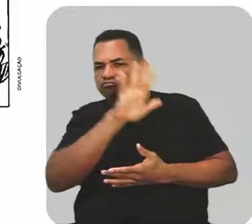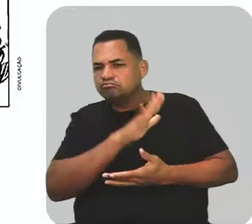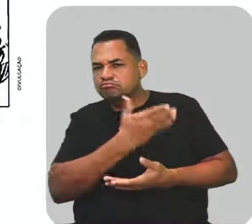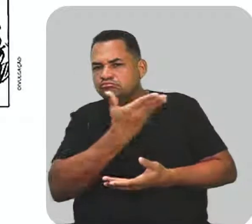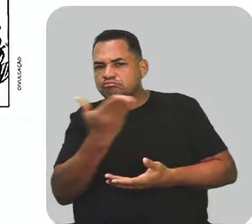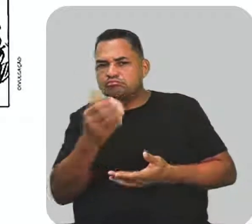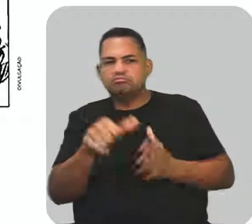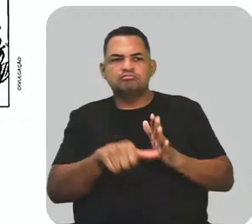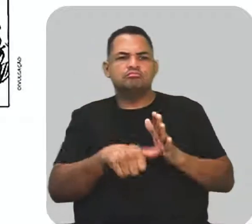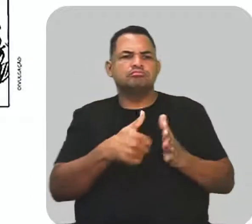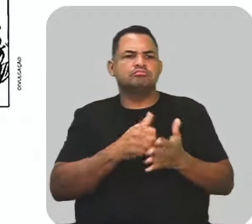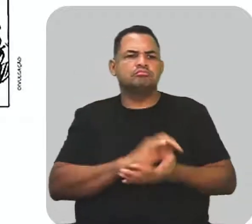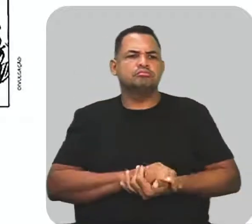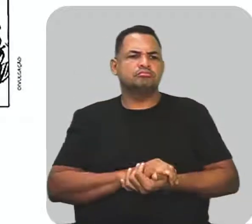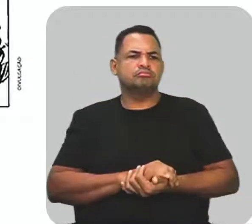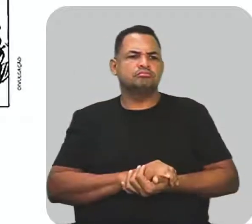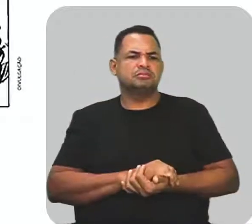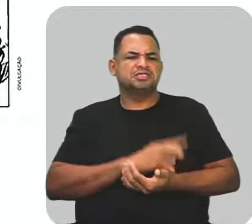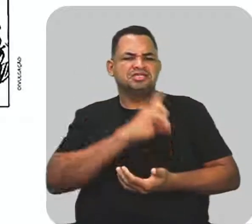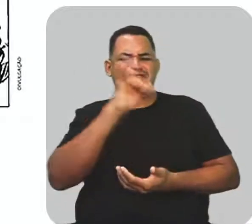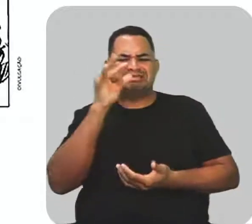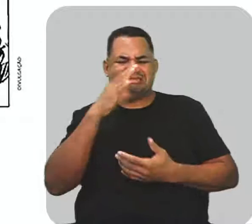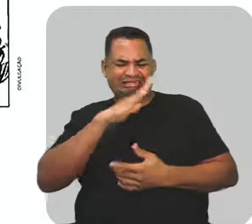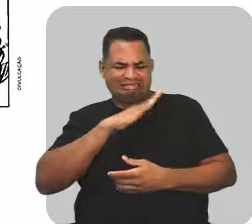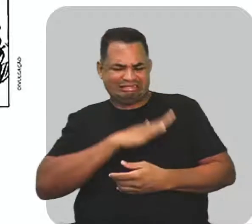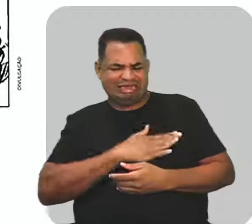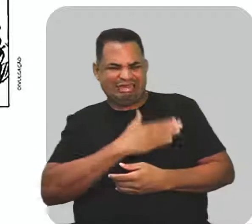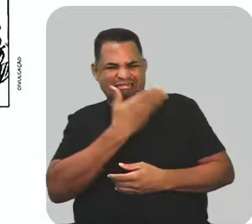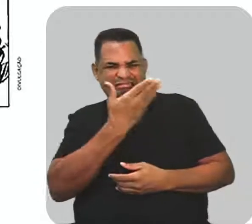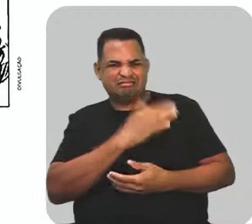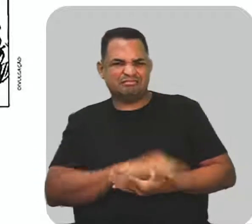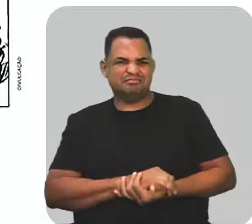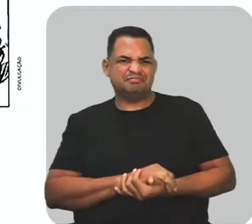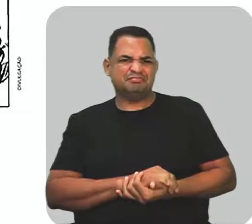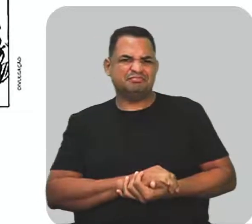no primeiro quadro. Que dia chato!